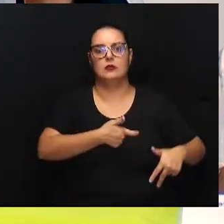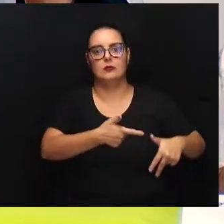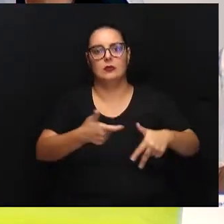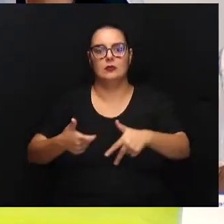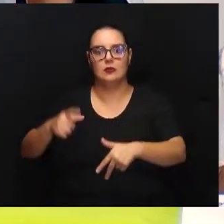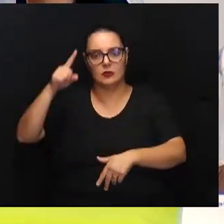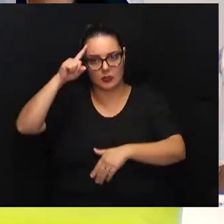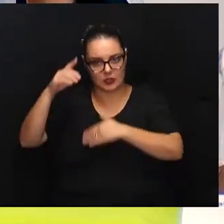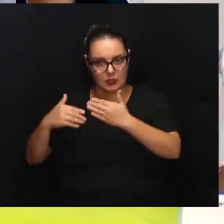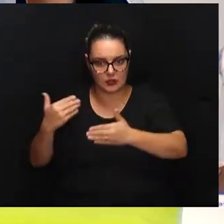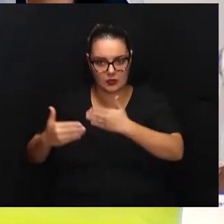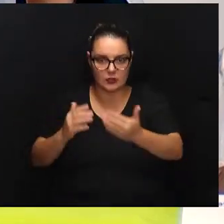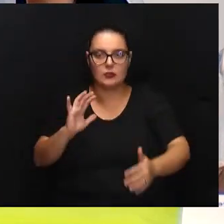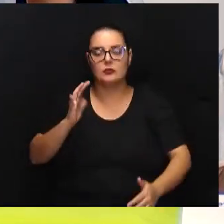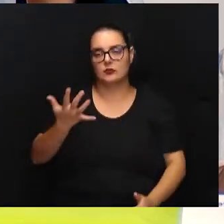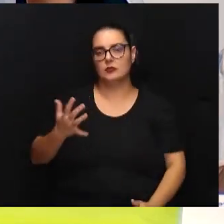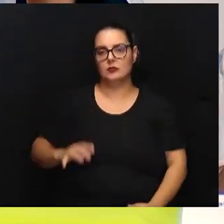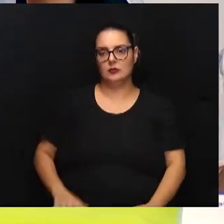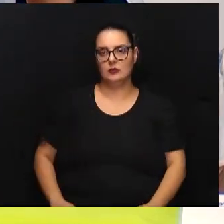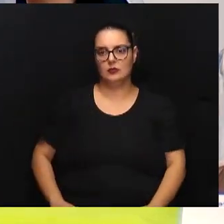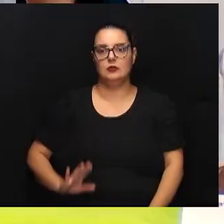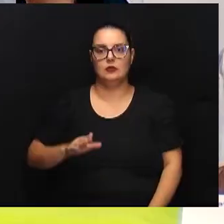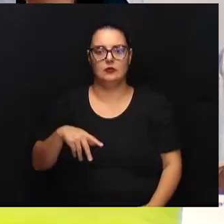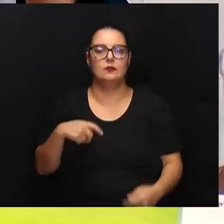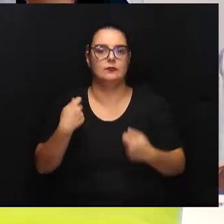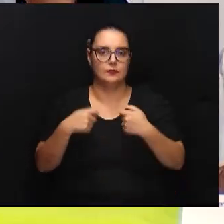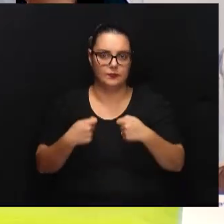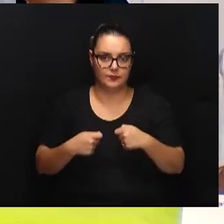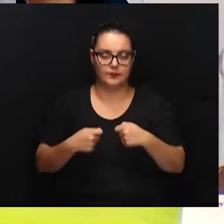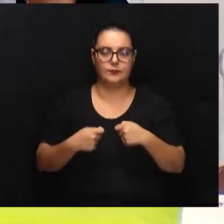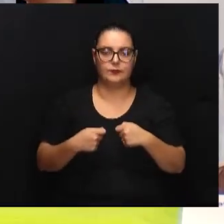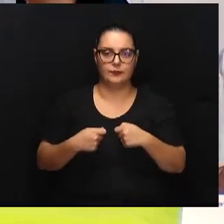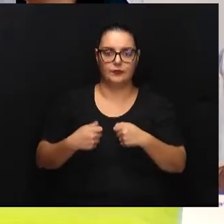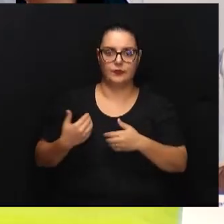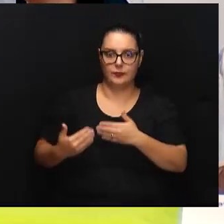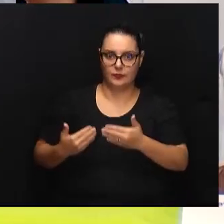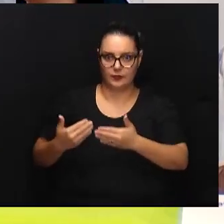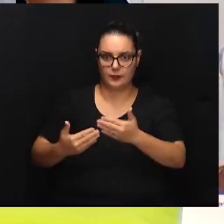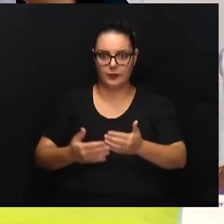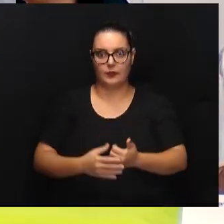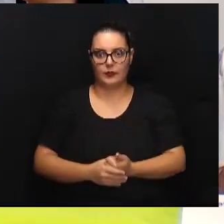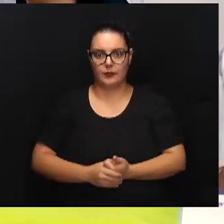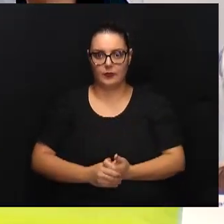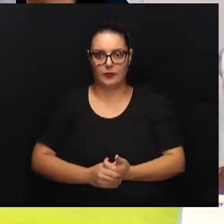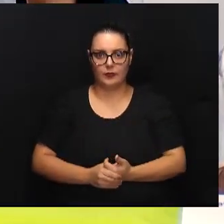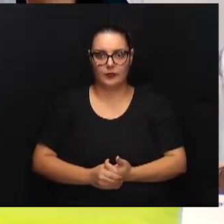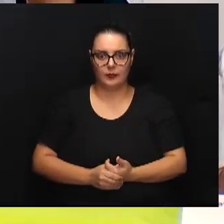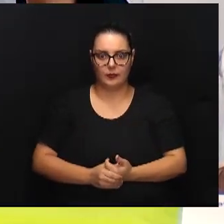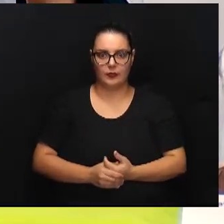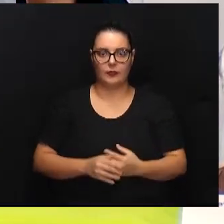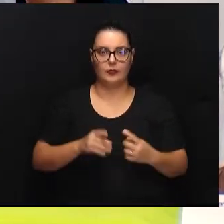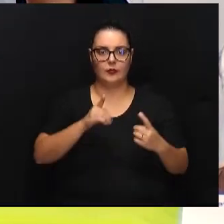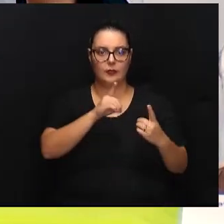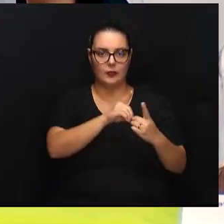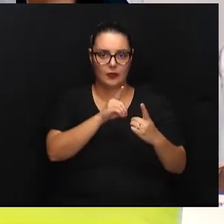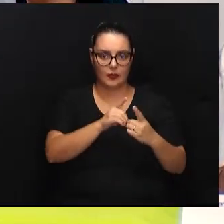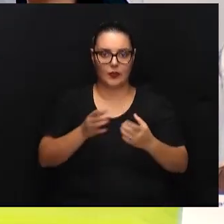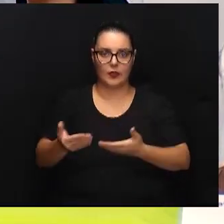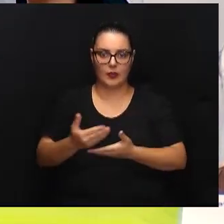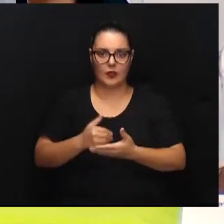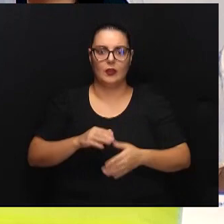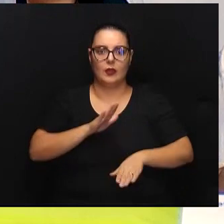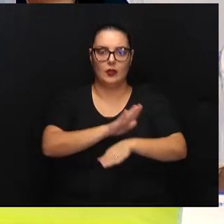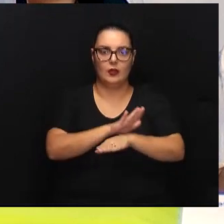gente precisa passar por uma consulta de acolhimento com uma assistente social de uma UBS para que a